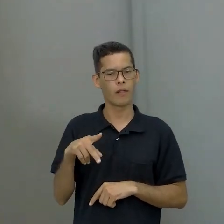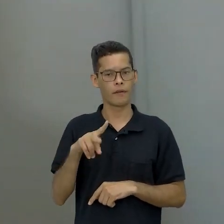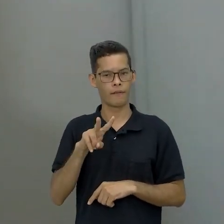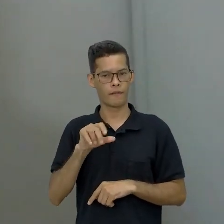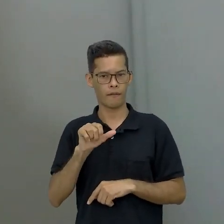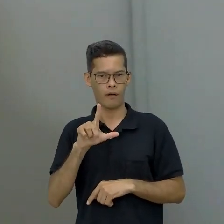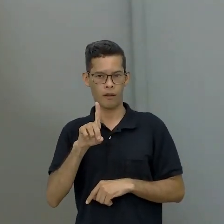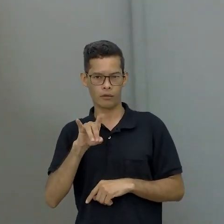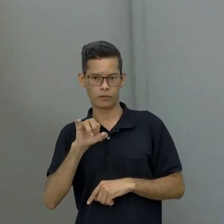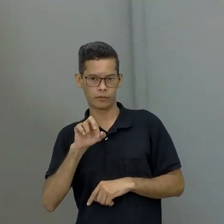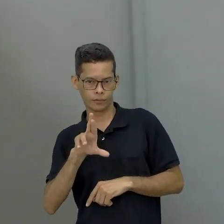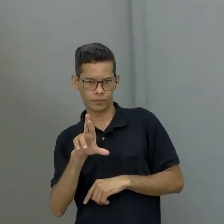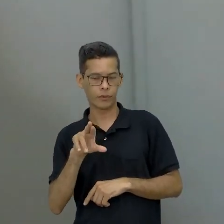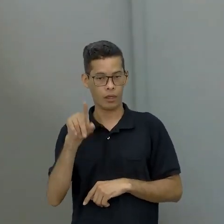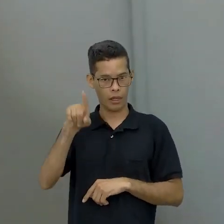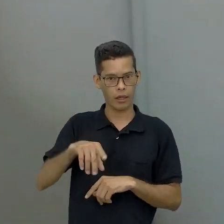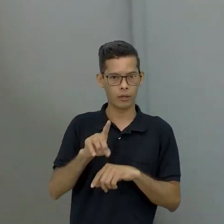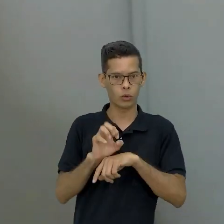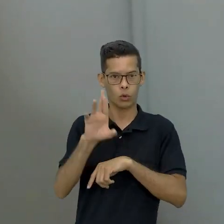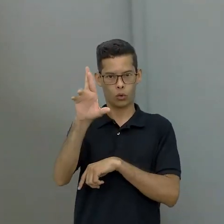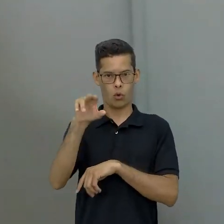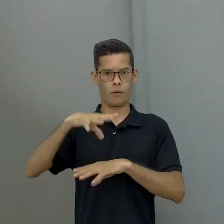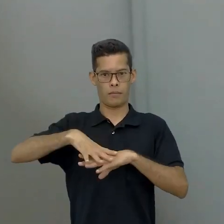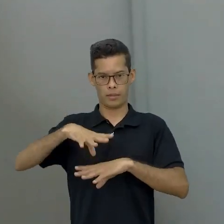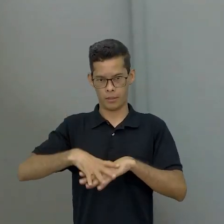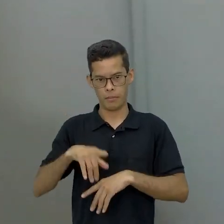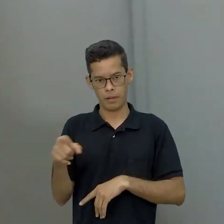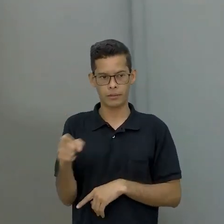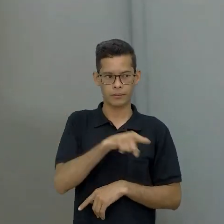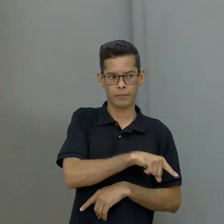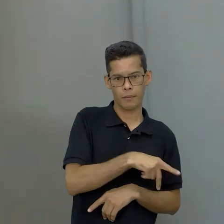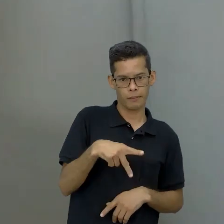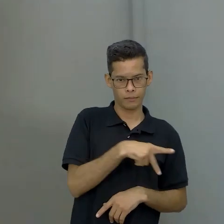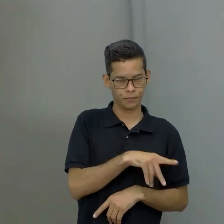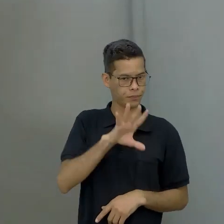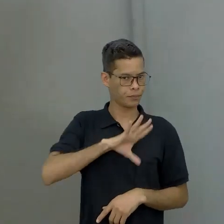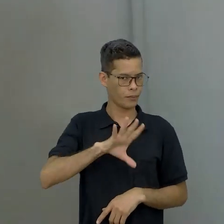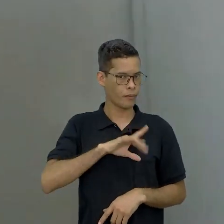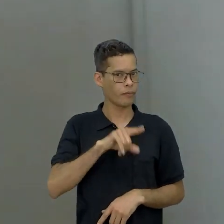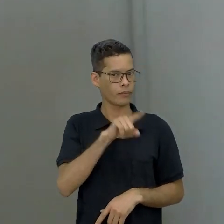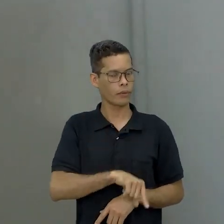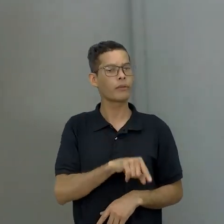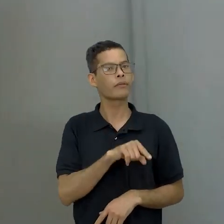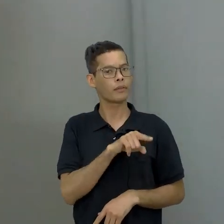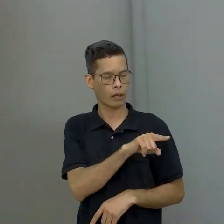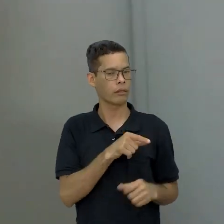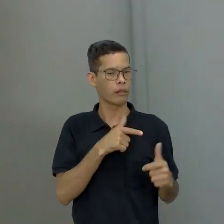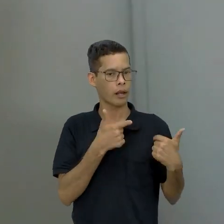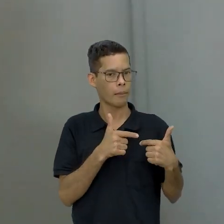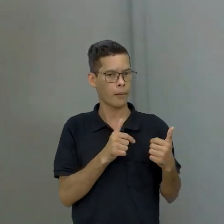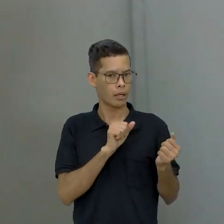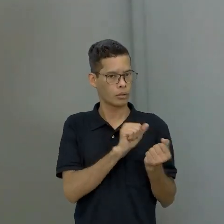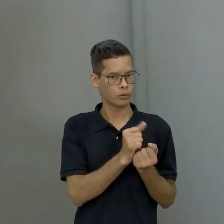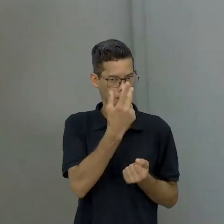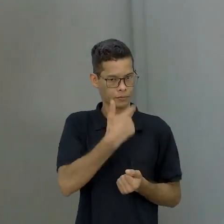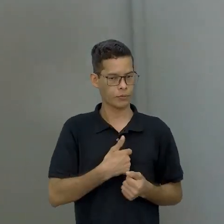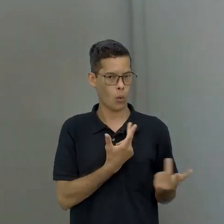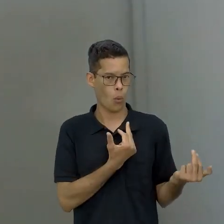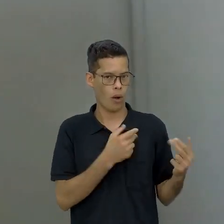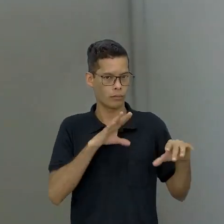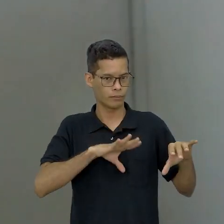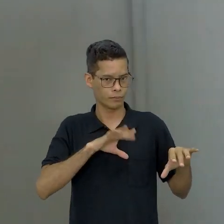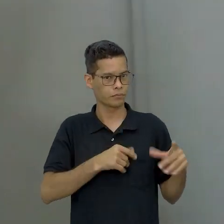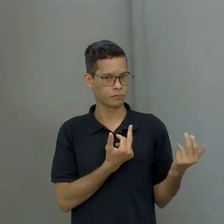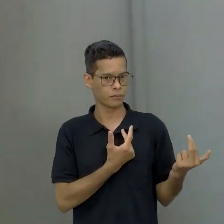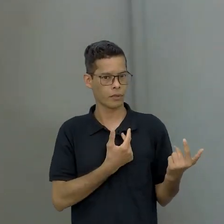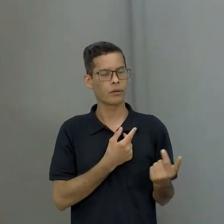da matemática, e também da professora de língua portuguesa, que também trabalha juntamente comigo, que sou da língua portuguesa também. Eu sou Márcia